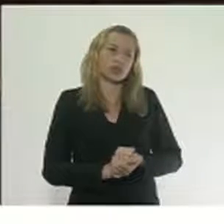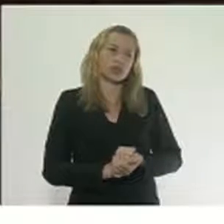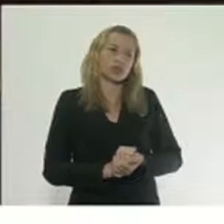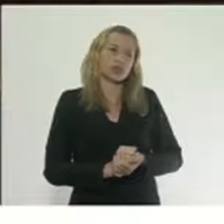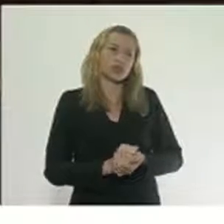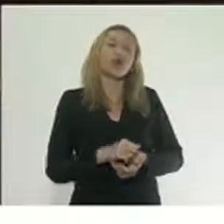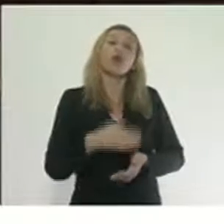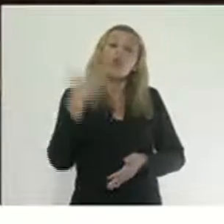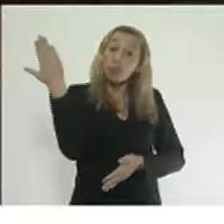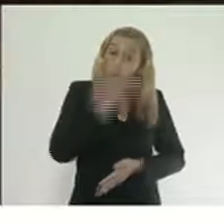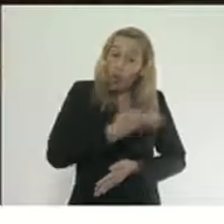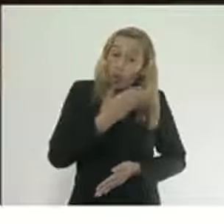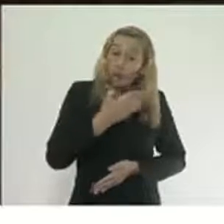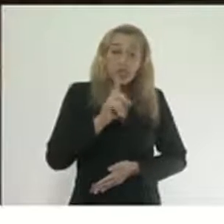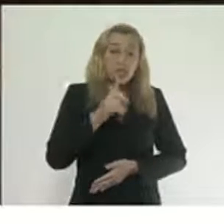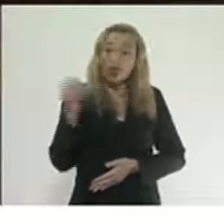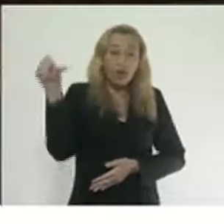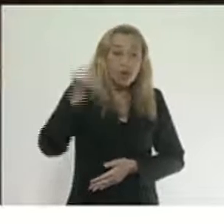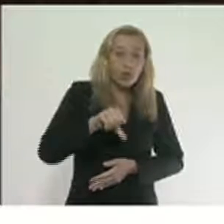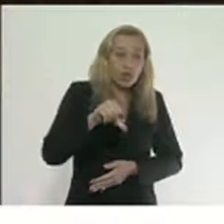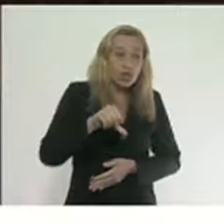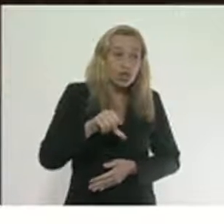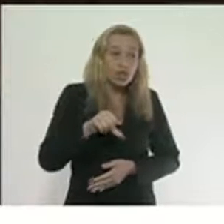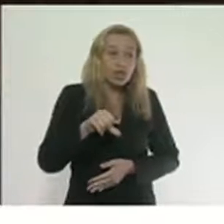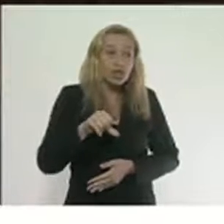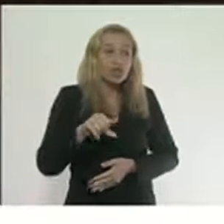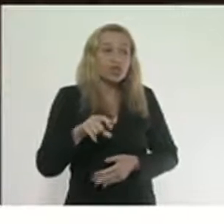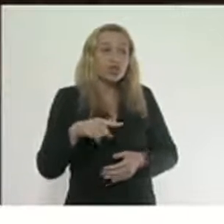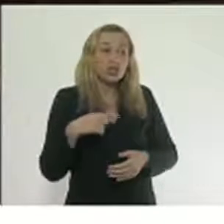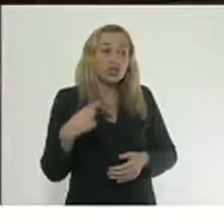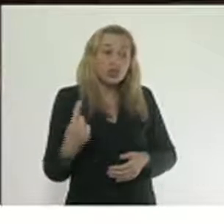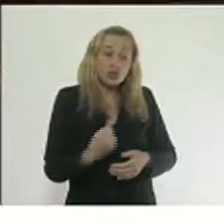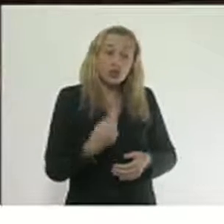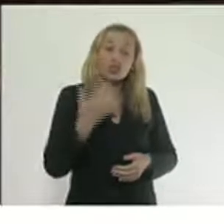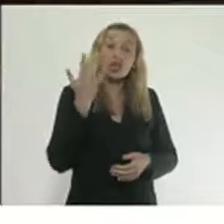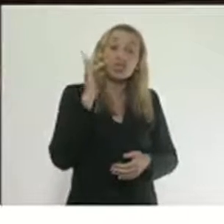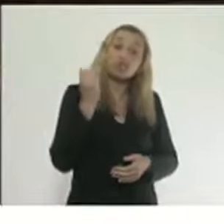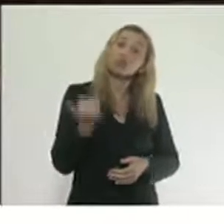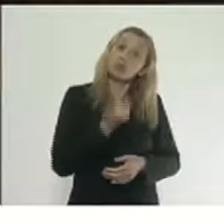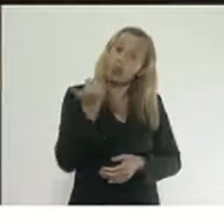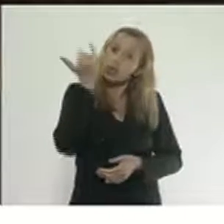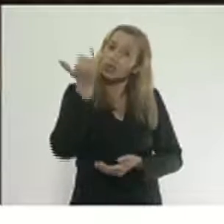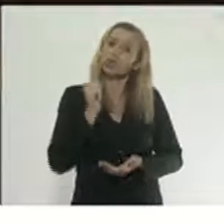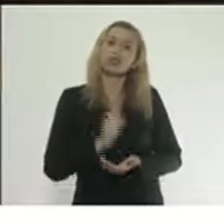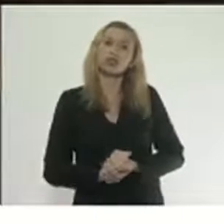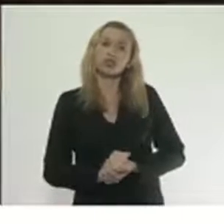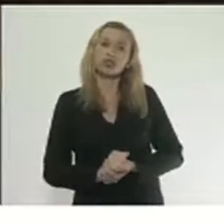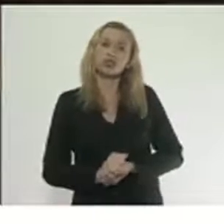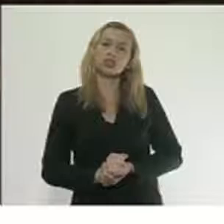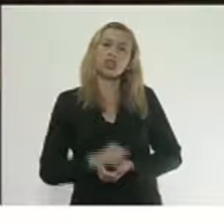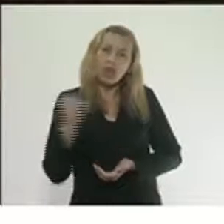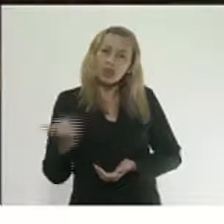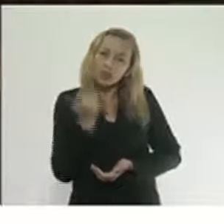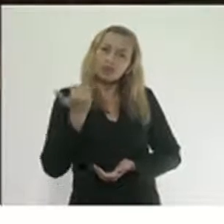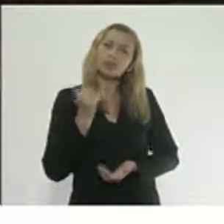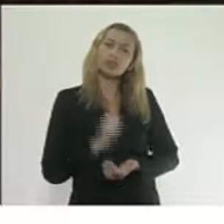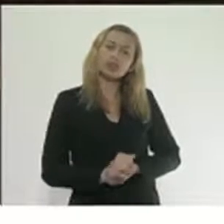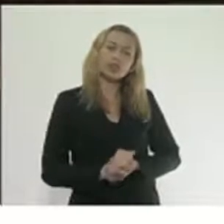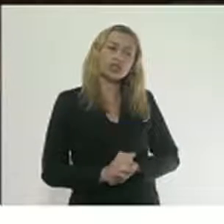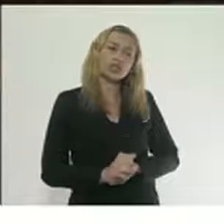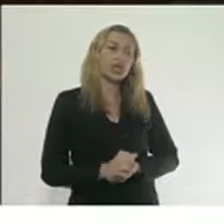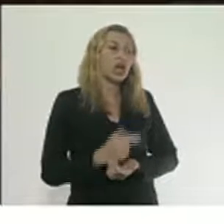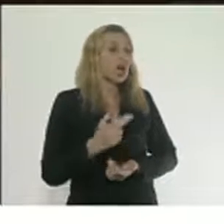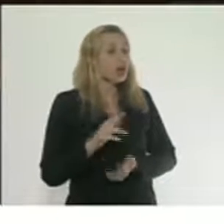é deficitário. Isso daí é uma coisa que nós consideramos importante. Isso é que nós consideramos importante. Então não